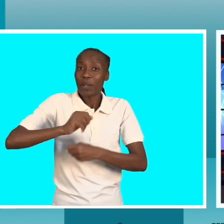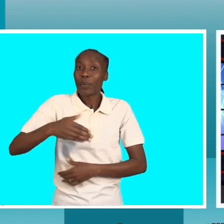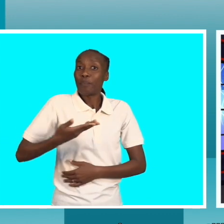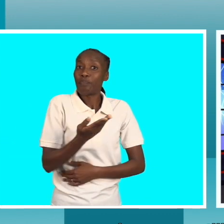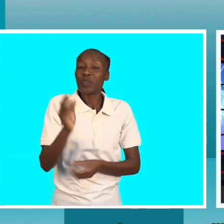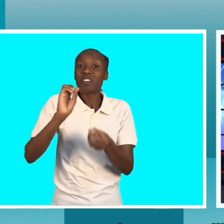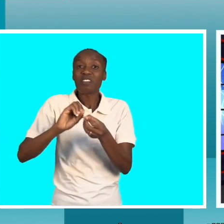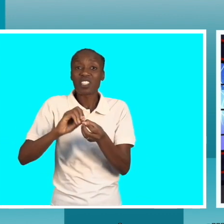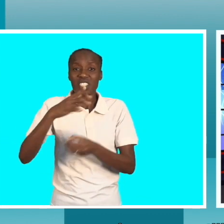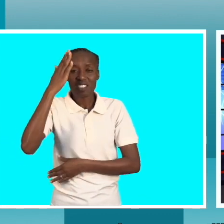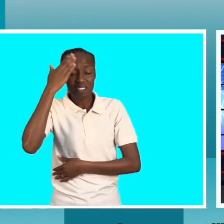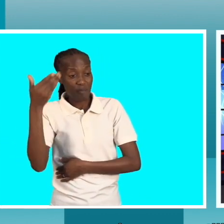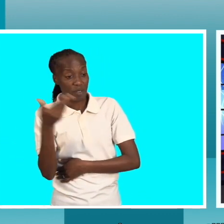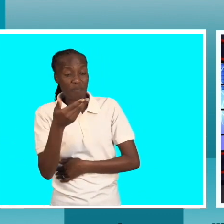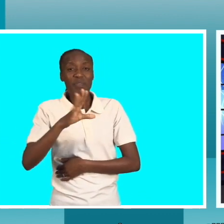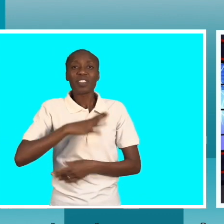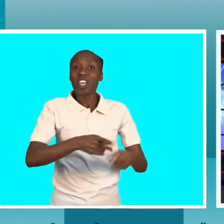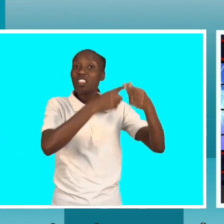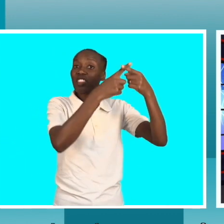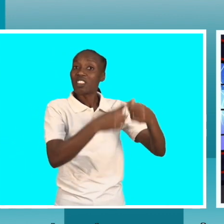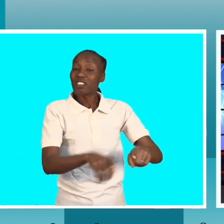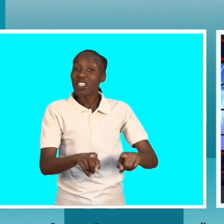Mas tem muito trabalho para fazer.